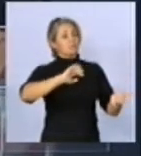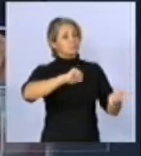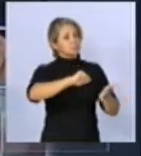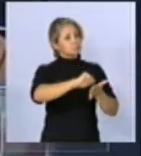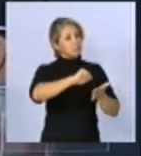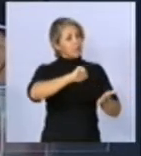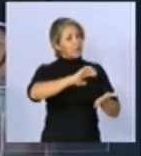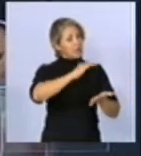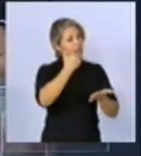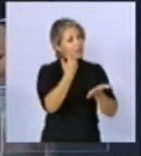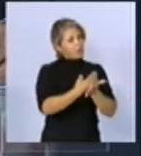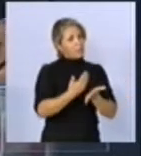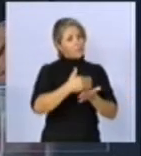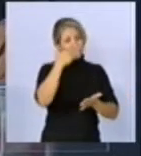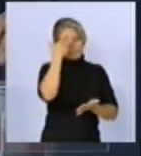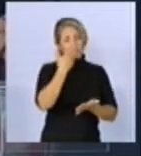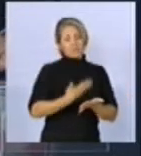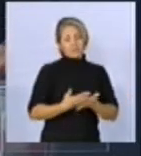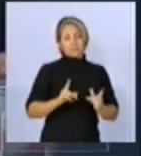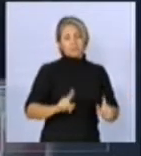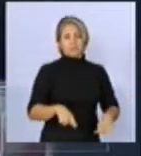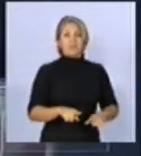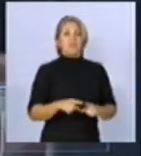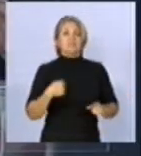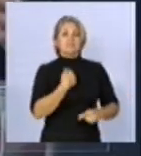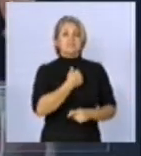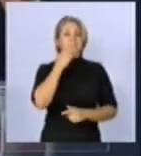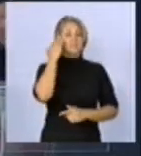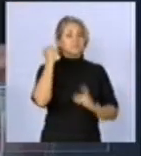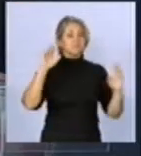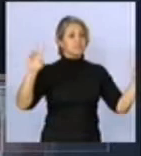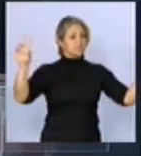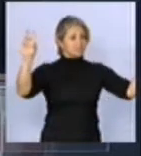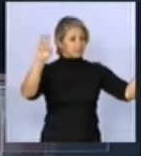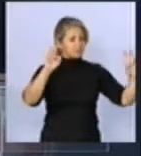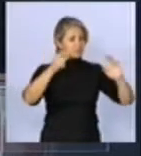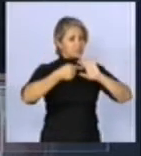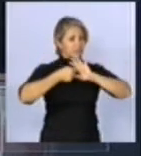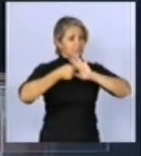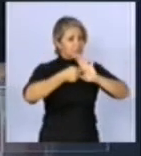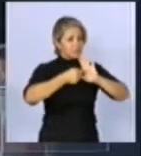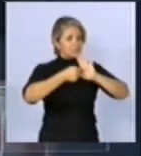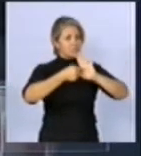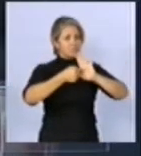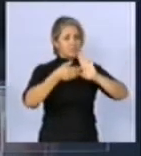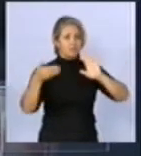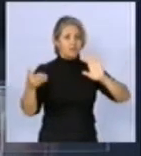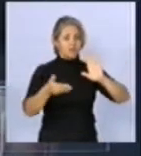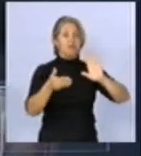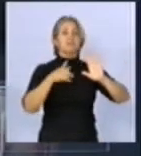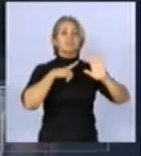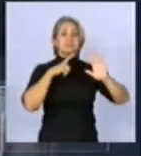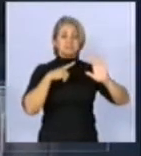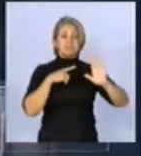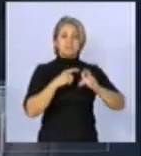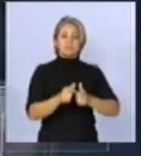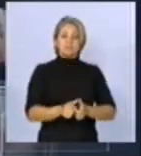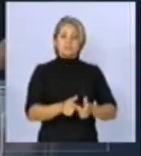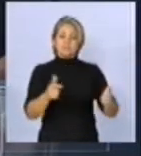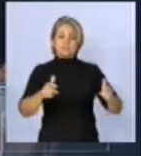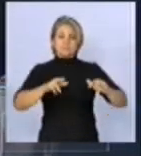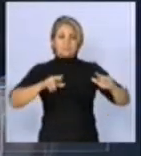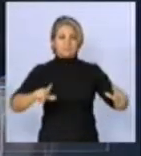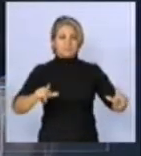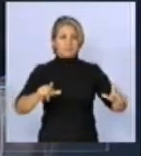observação se o ministro é de a essas questões como é que foi amplamente demonstrado Elas têm uma grande